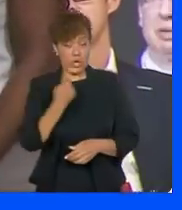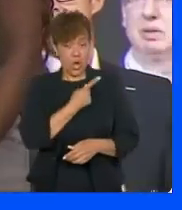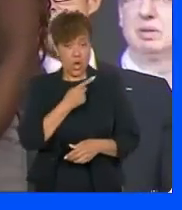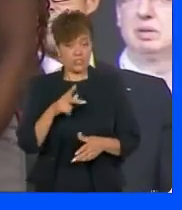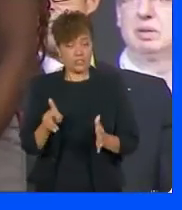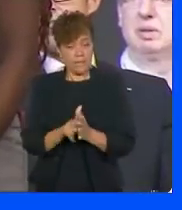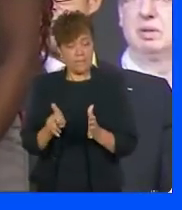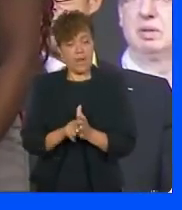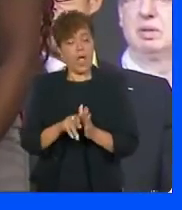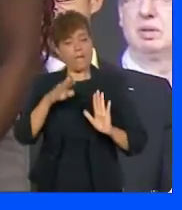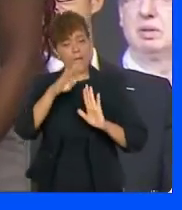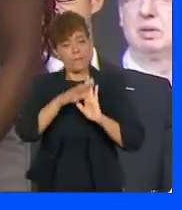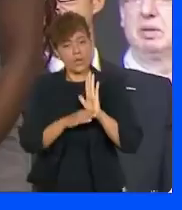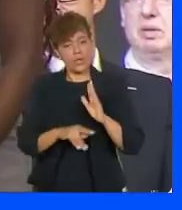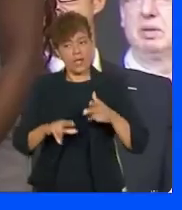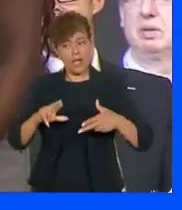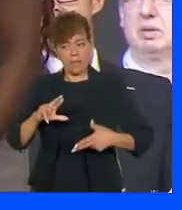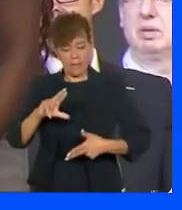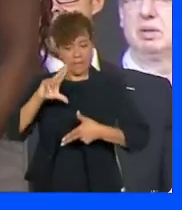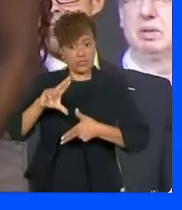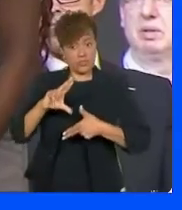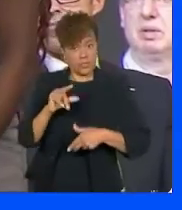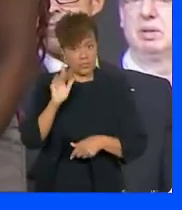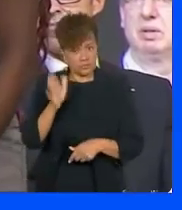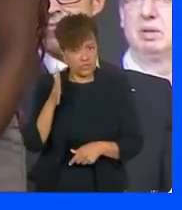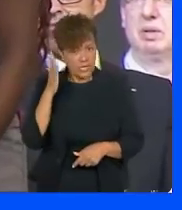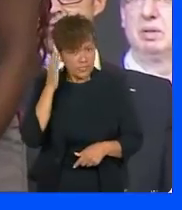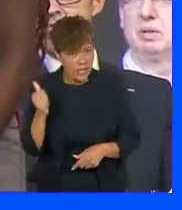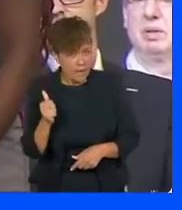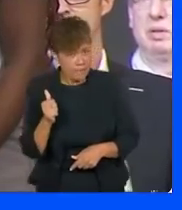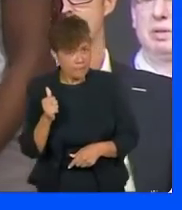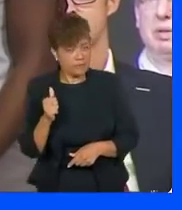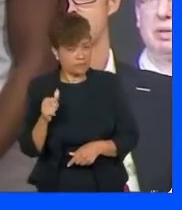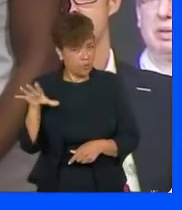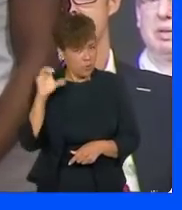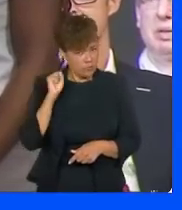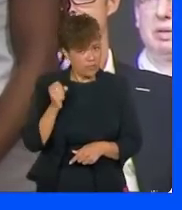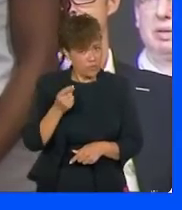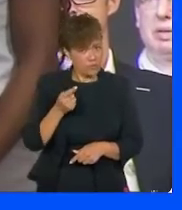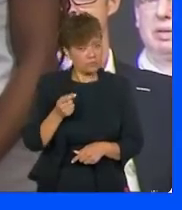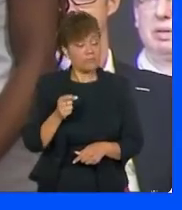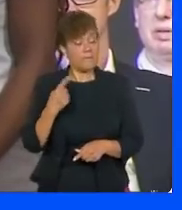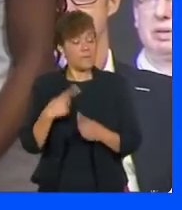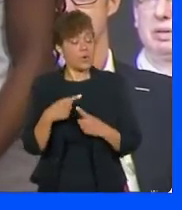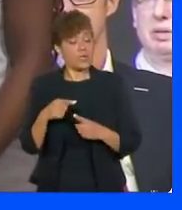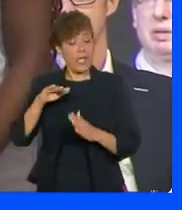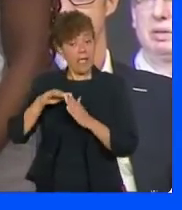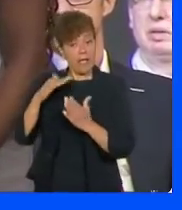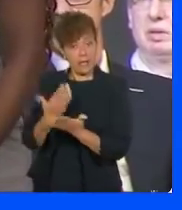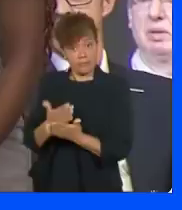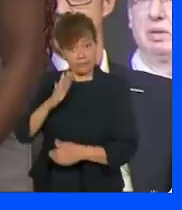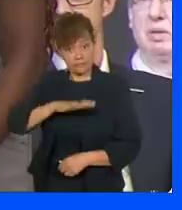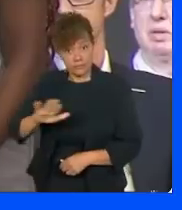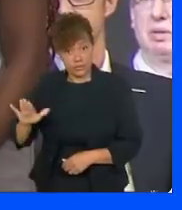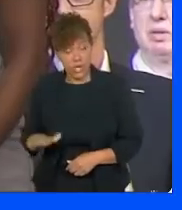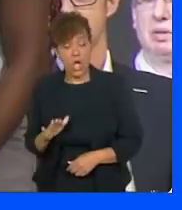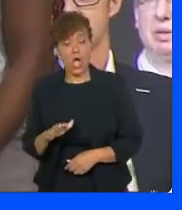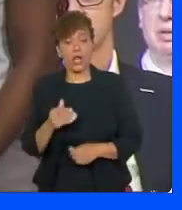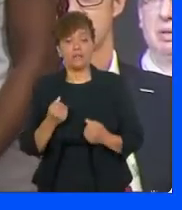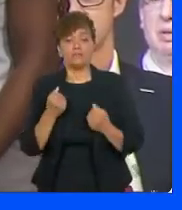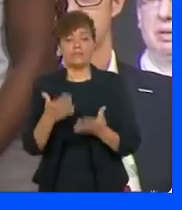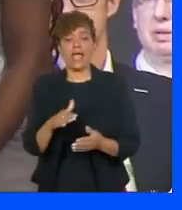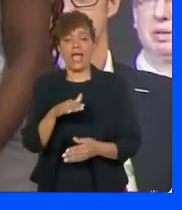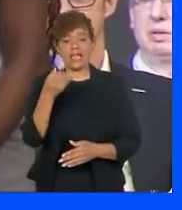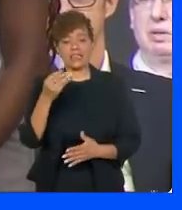chamada pé de meia. Não sei se você já ouviu falar. Então, para que a criança fique na escola, a gente dá